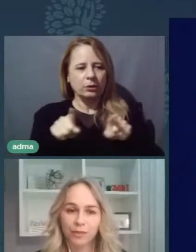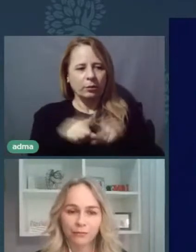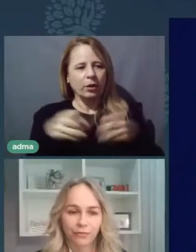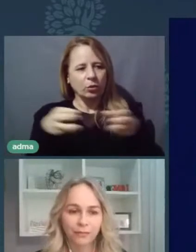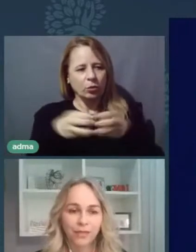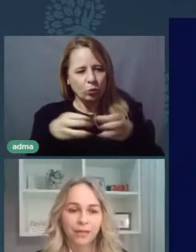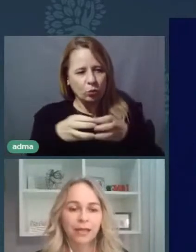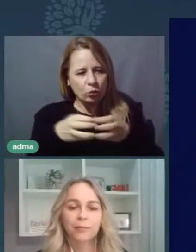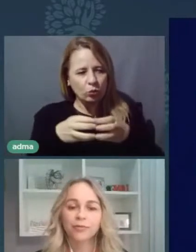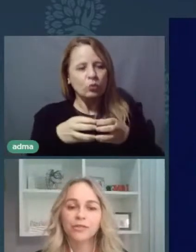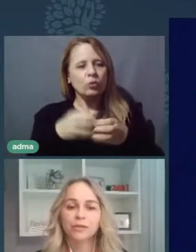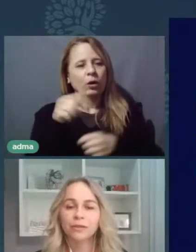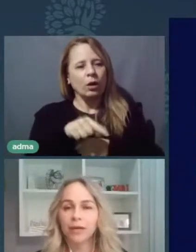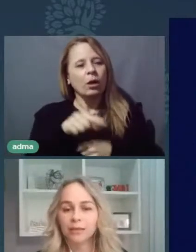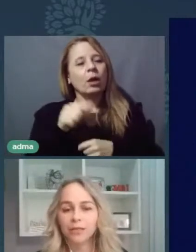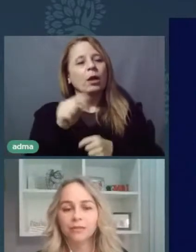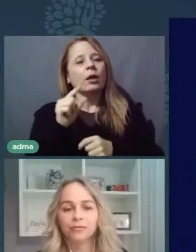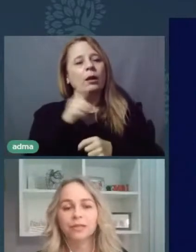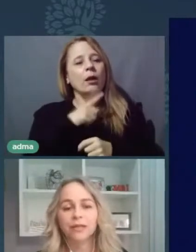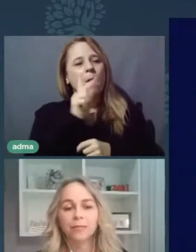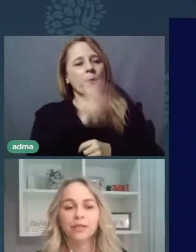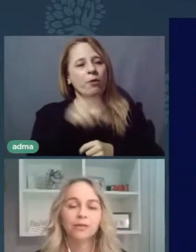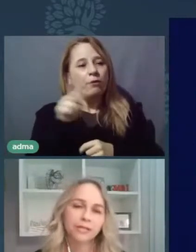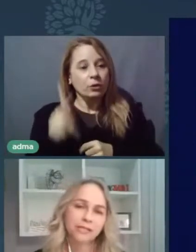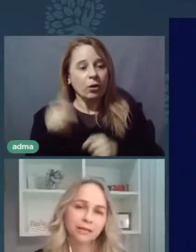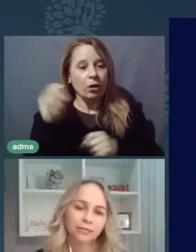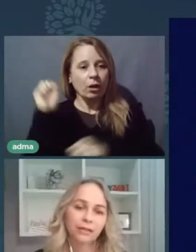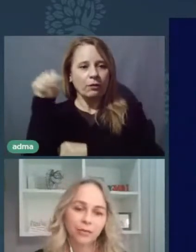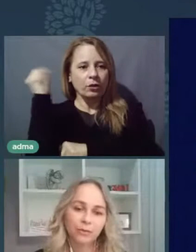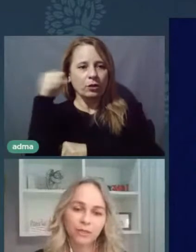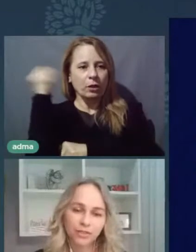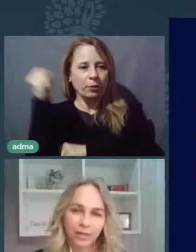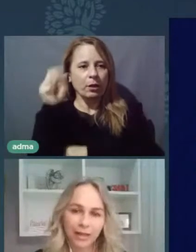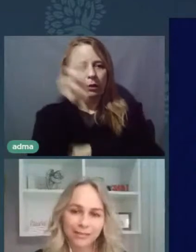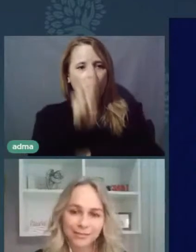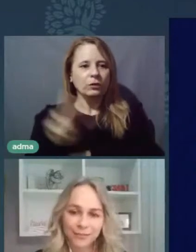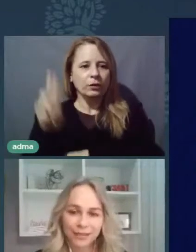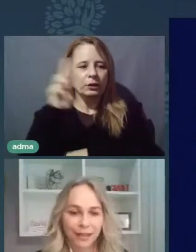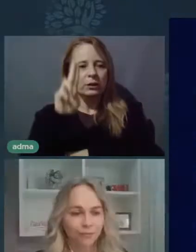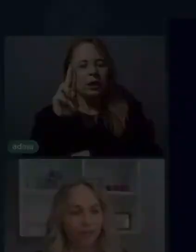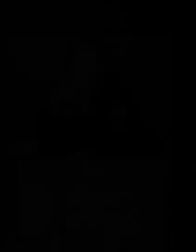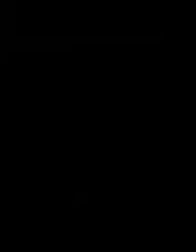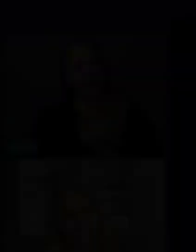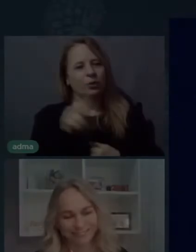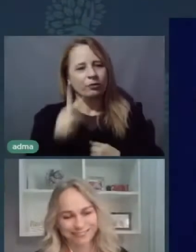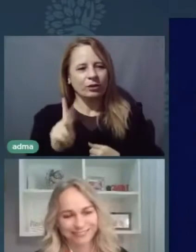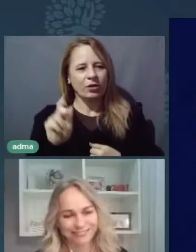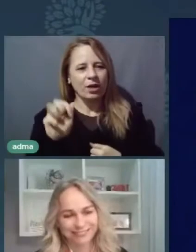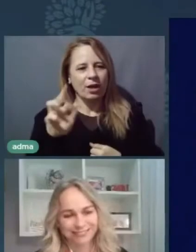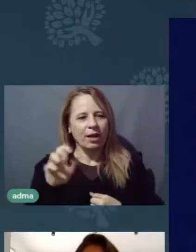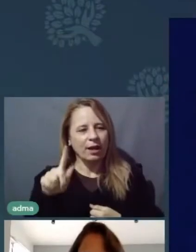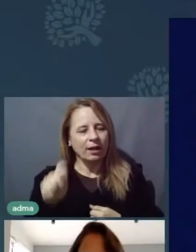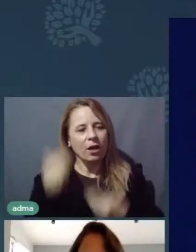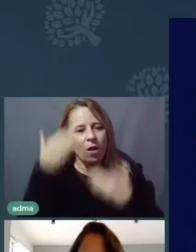da Sobrafi. Ela é professora do Departamento de Fisioterapia da Universidade Federal de Minas Gerais. Obrigada